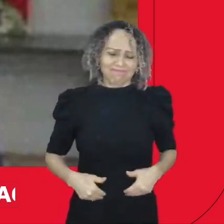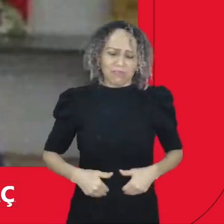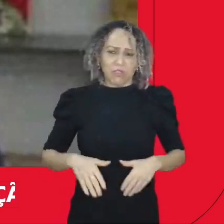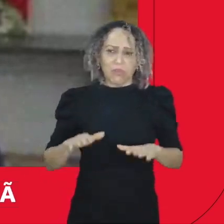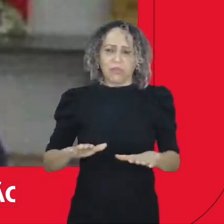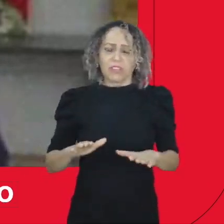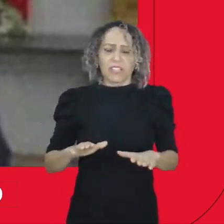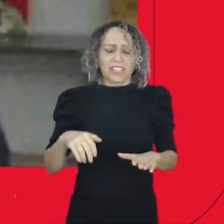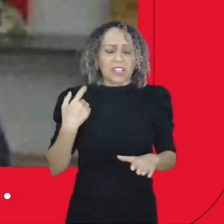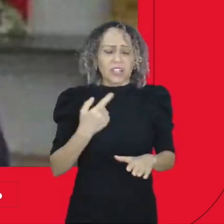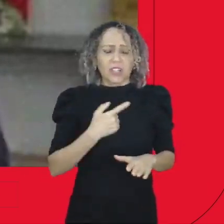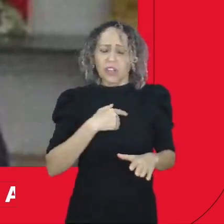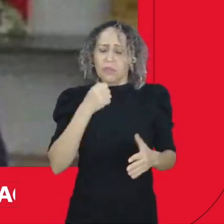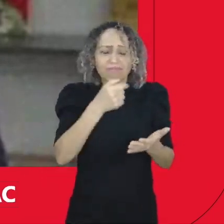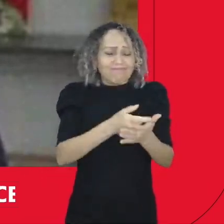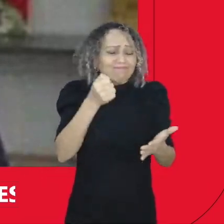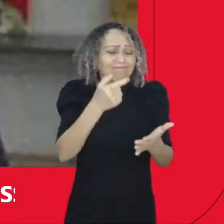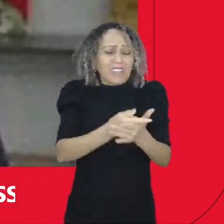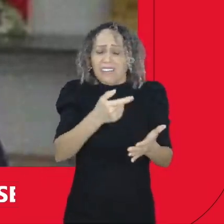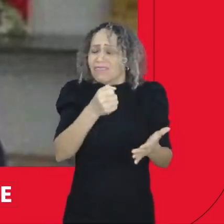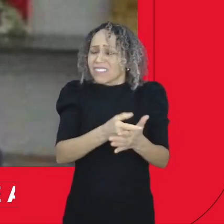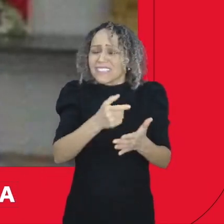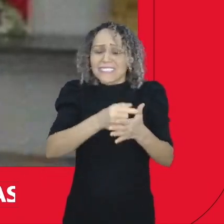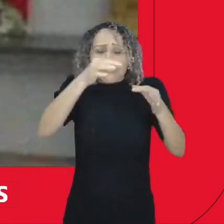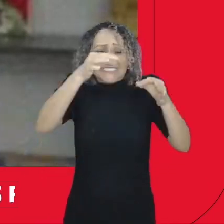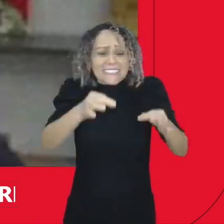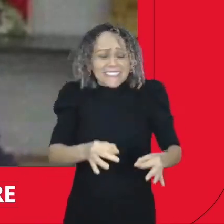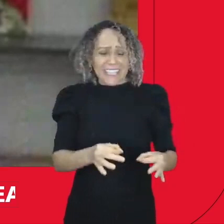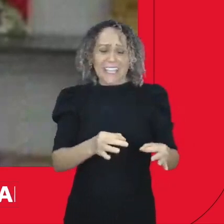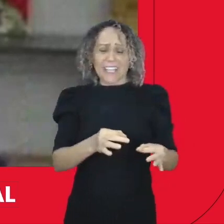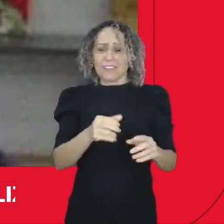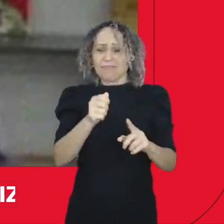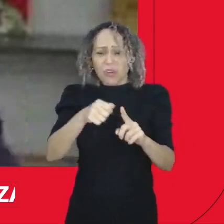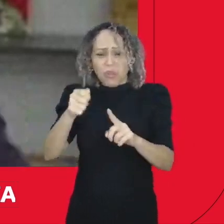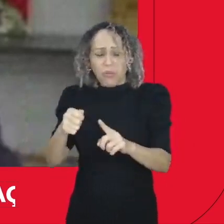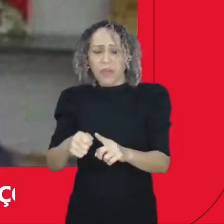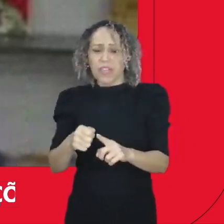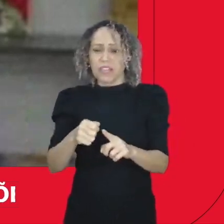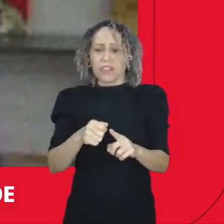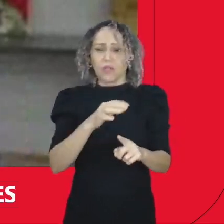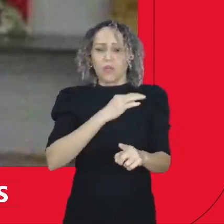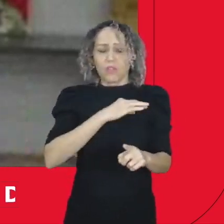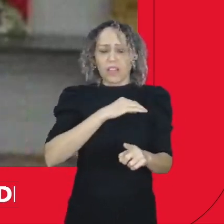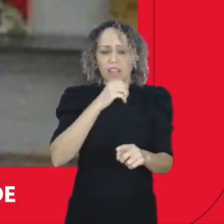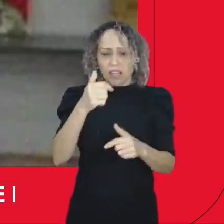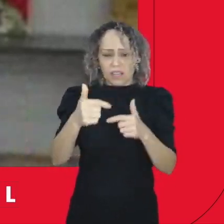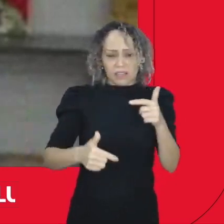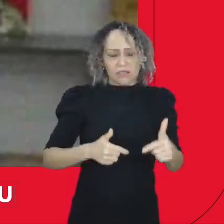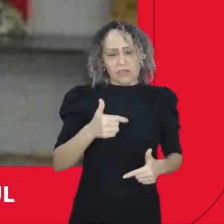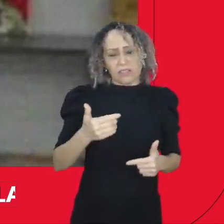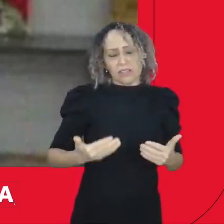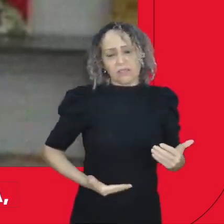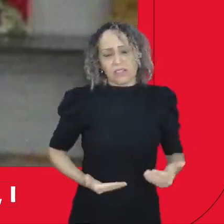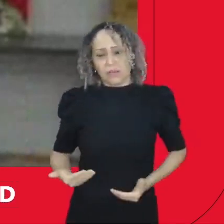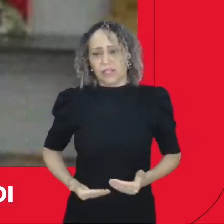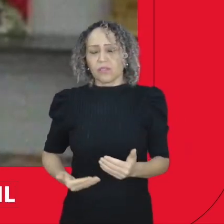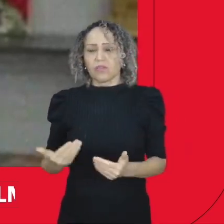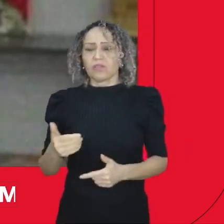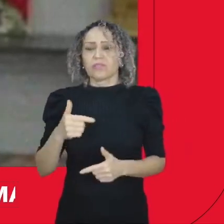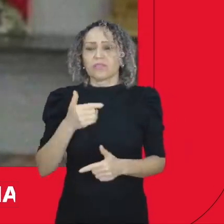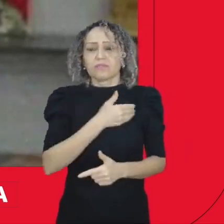estado que saiu do mapa da fome e hoje nós amargamos a triste e a dor de 1.200.000 pessoas passando